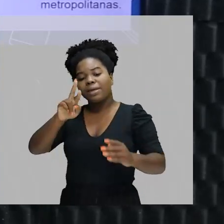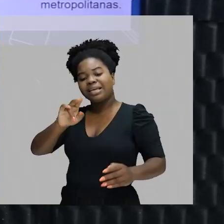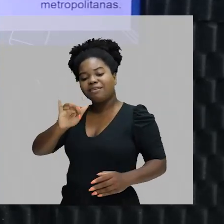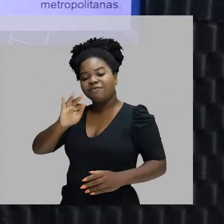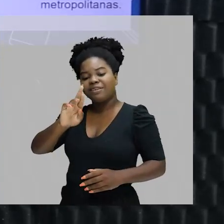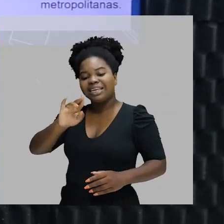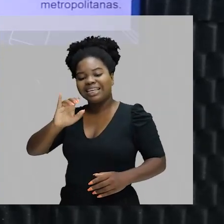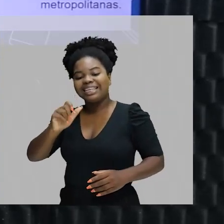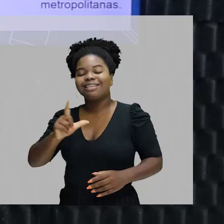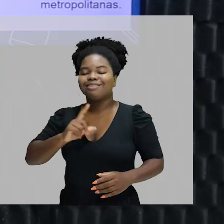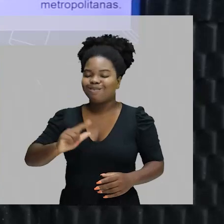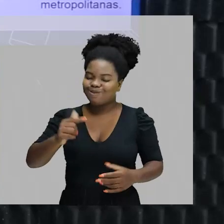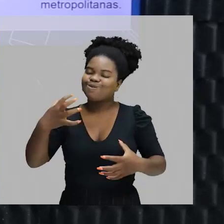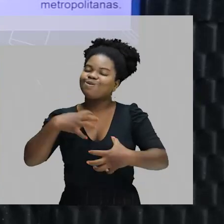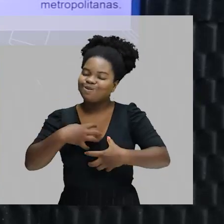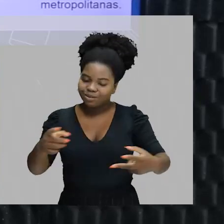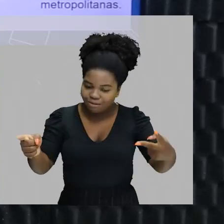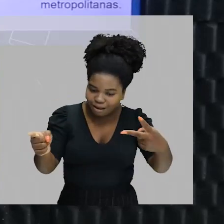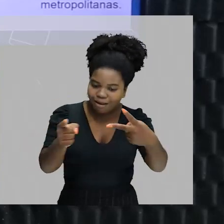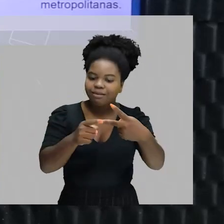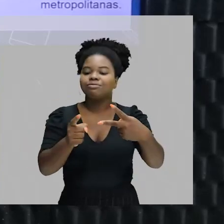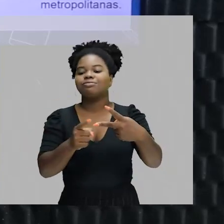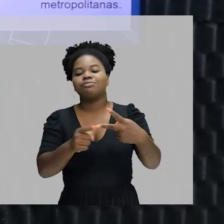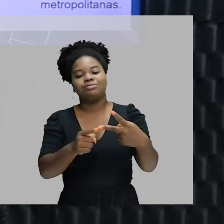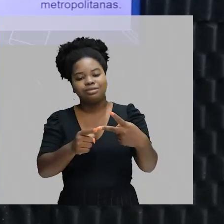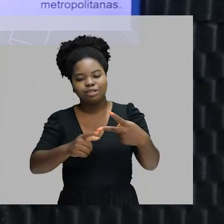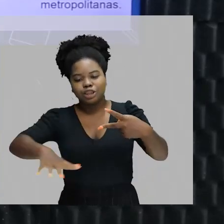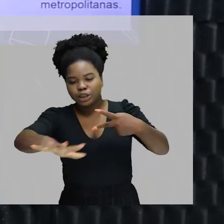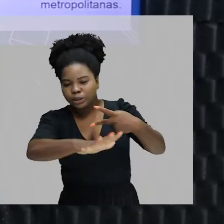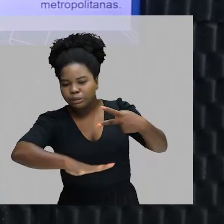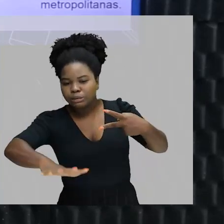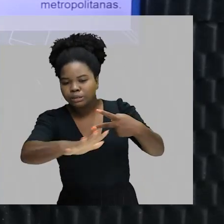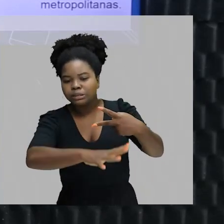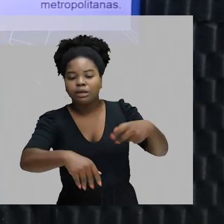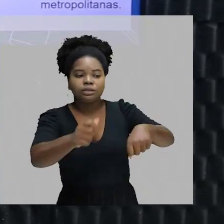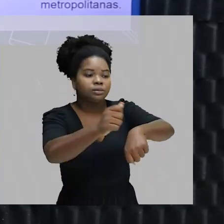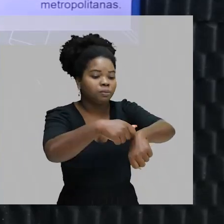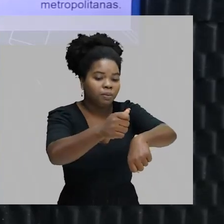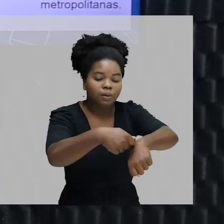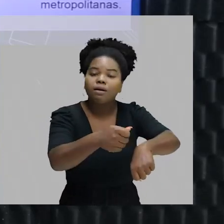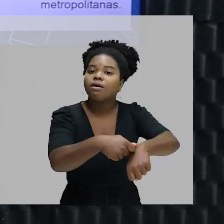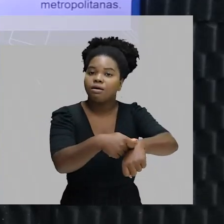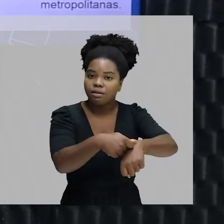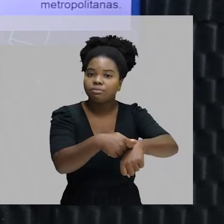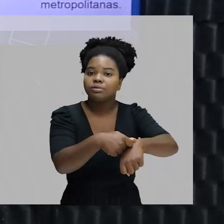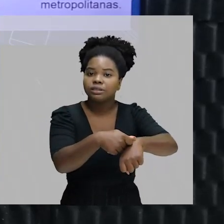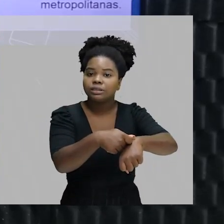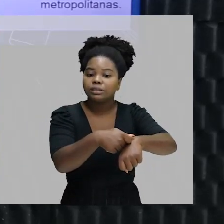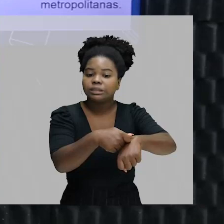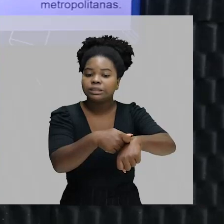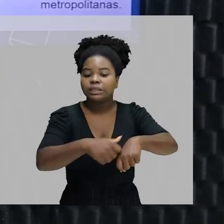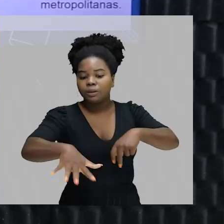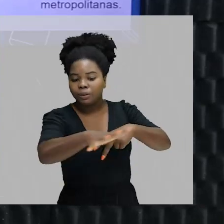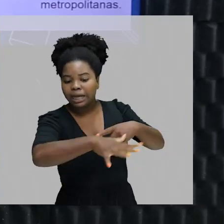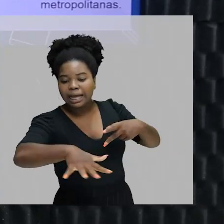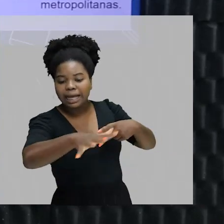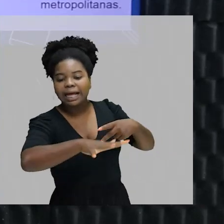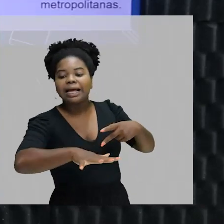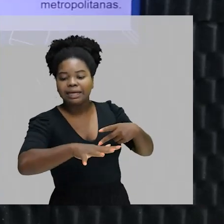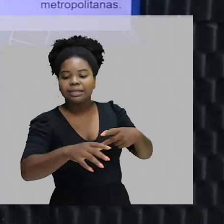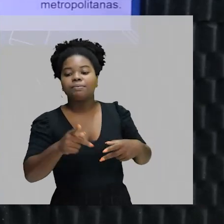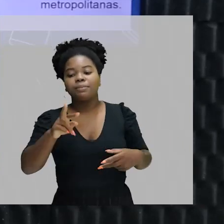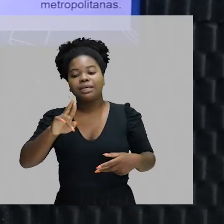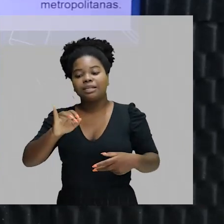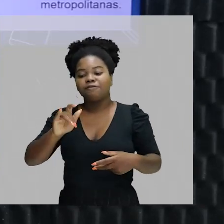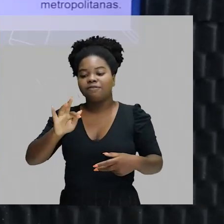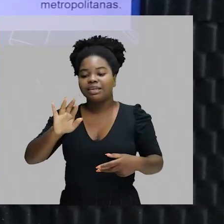um outro sentido. Vai adquirir um sentido de áreas, por exemplo, pobres, né? Então, quando a gente fala área de periferia, a pessoa já imagina o